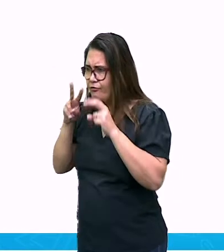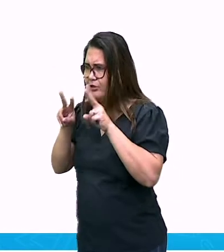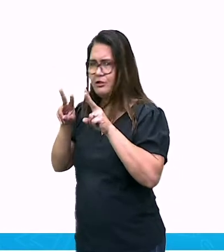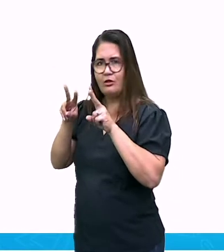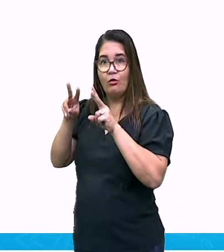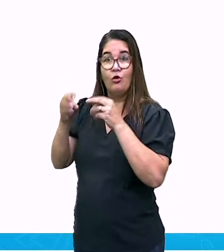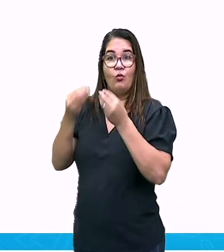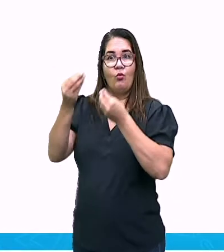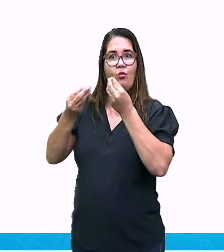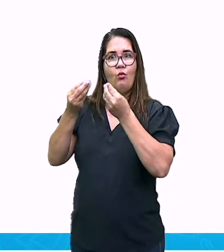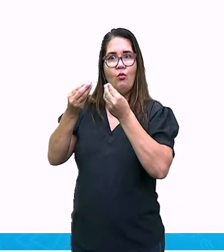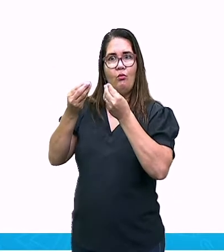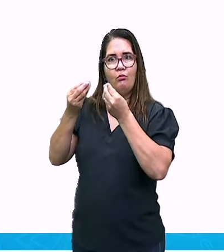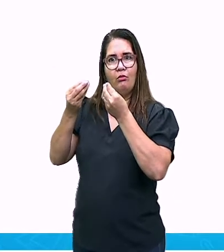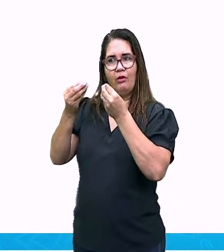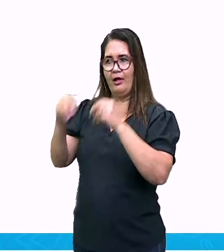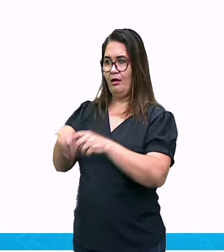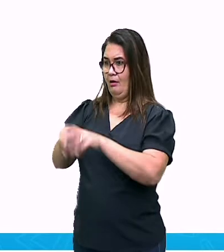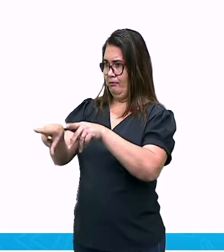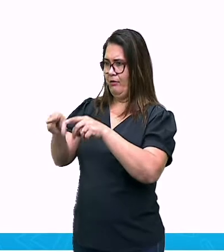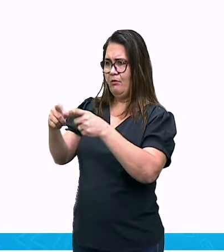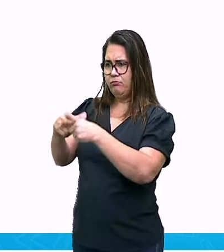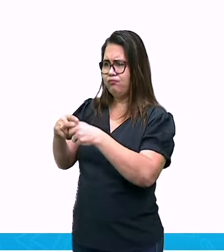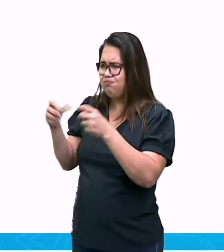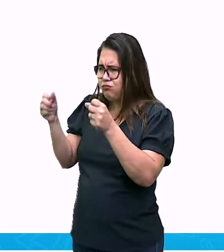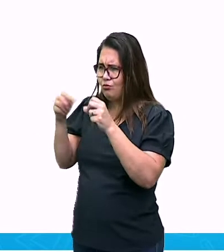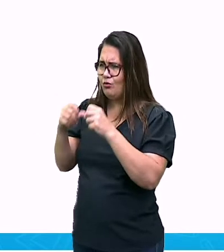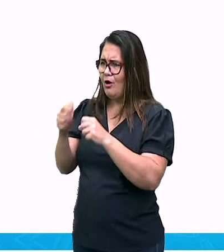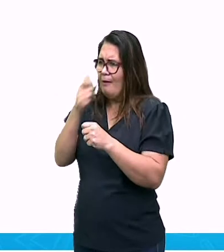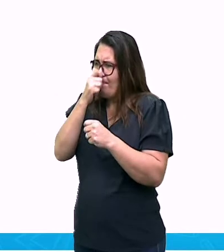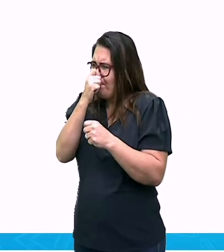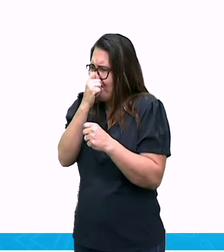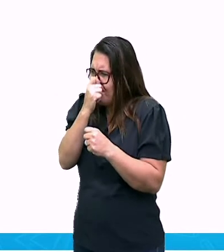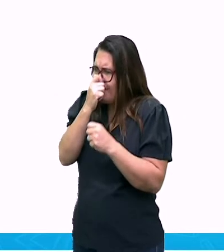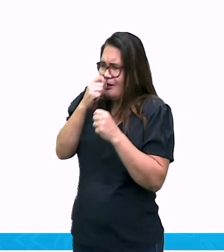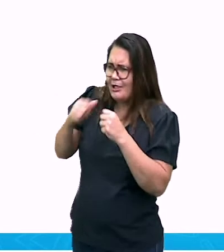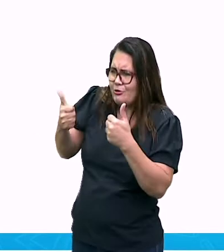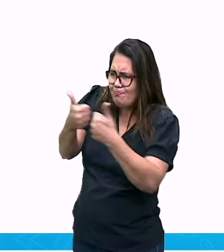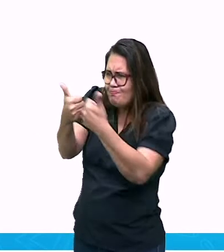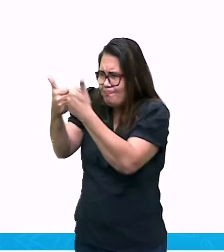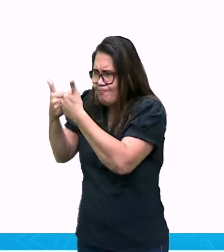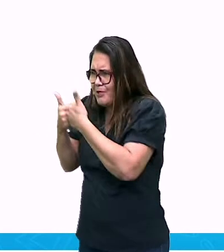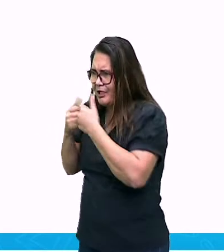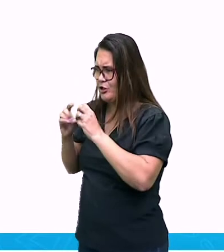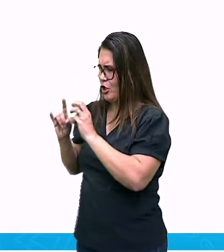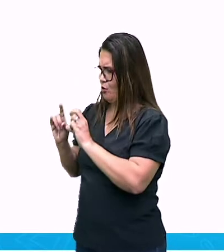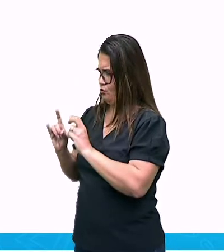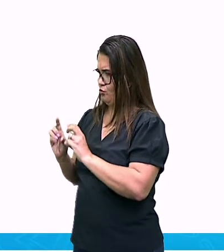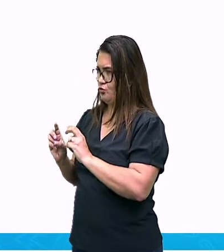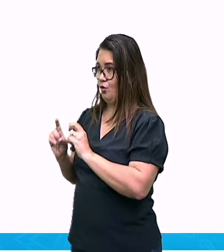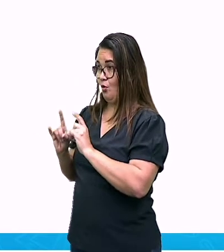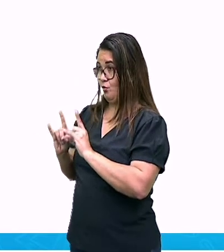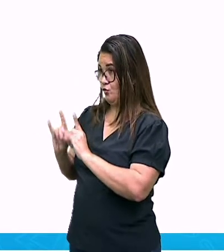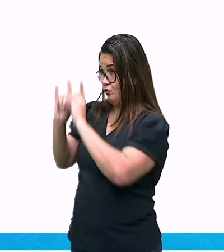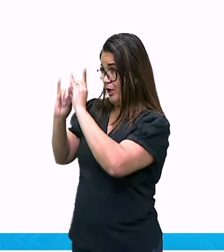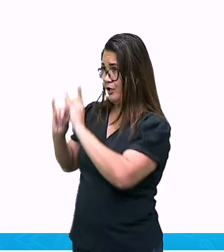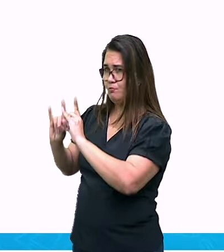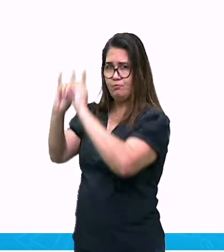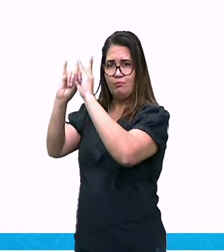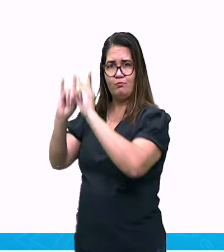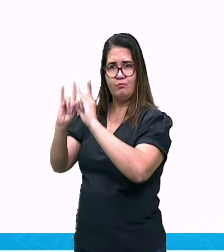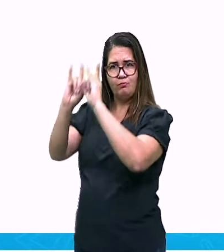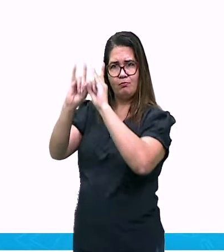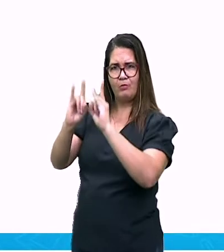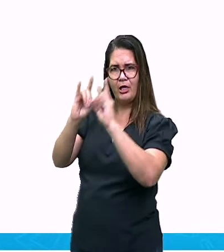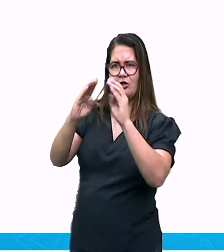possuem muitos prédios, ok? Então, a maior população de qualquer cidade está concentrada